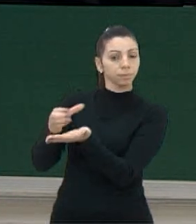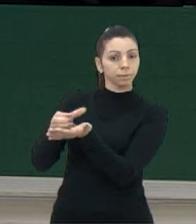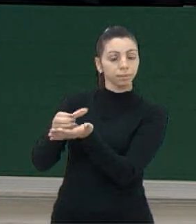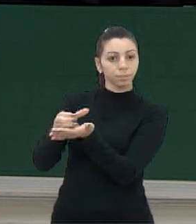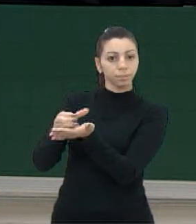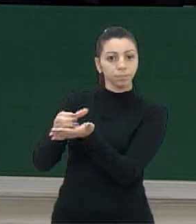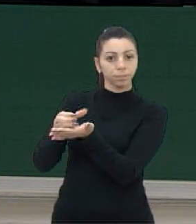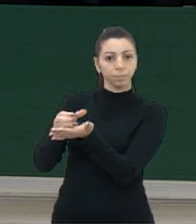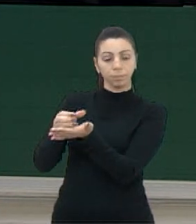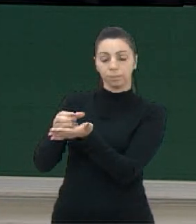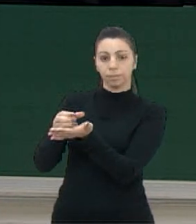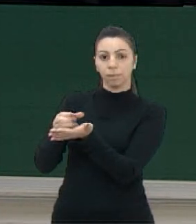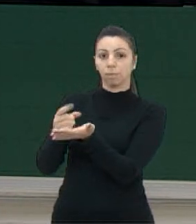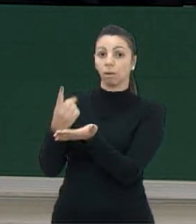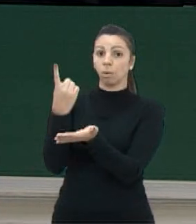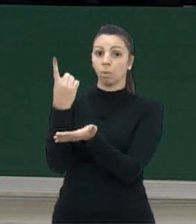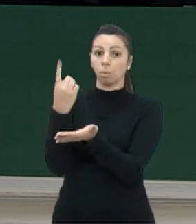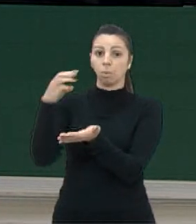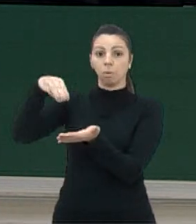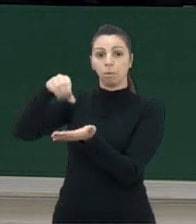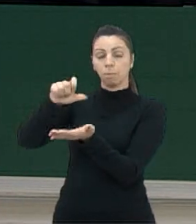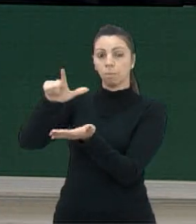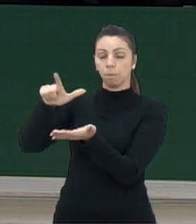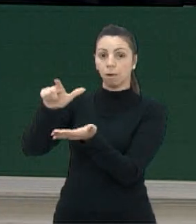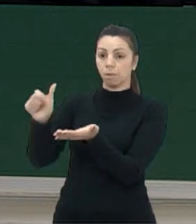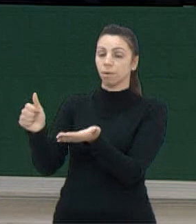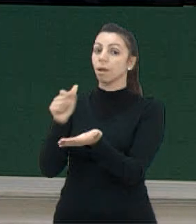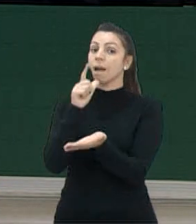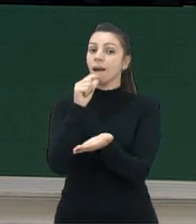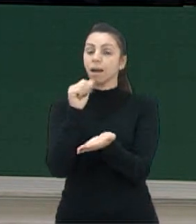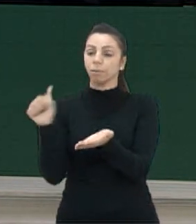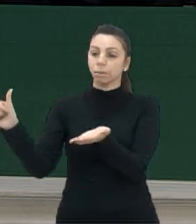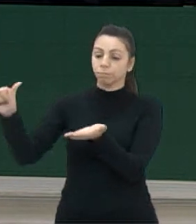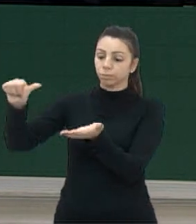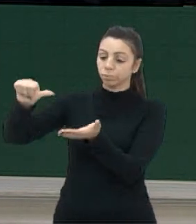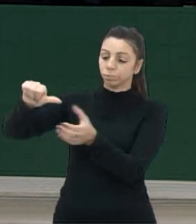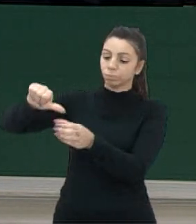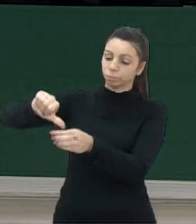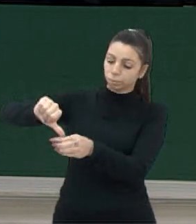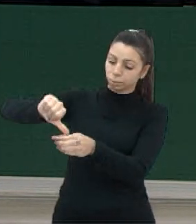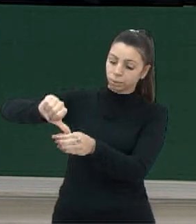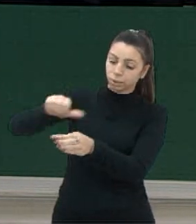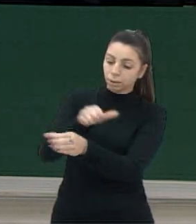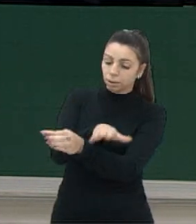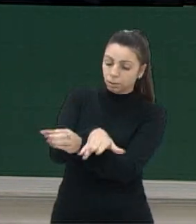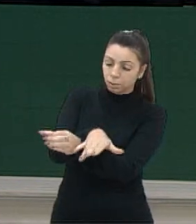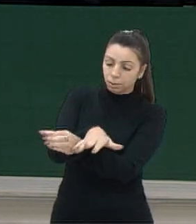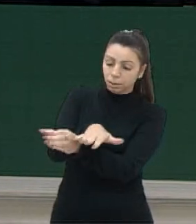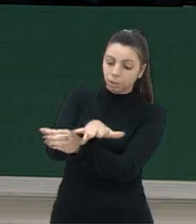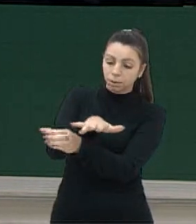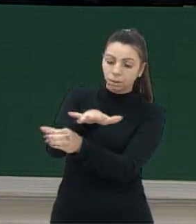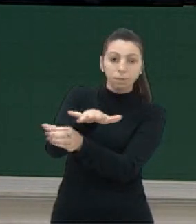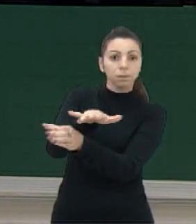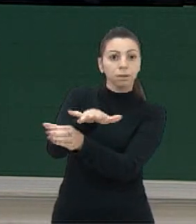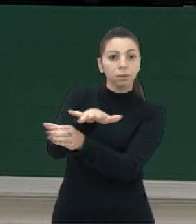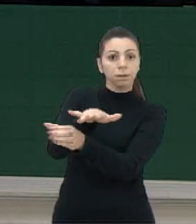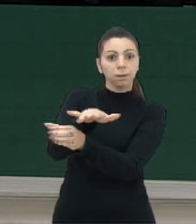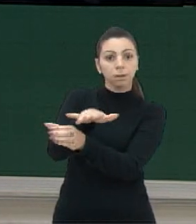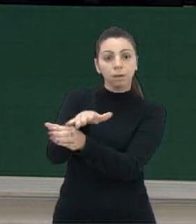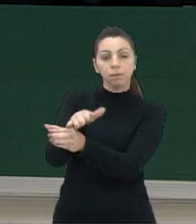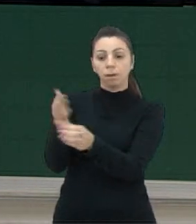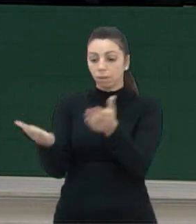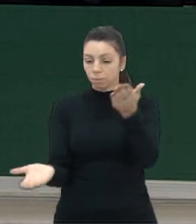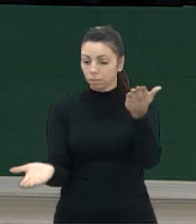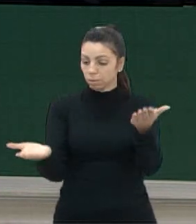1 mol e eu enchesse ela com água, eu ia ter 18 gramas por mol, porque a massa molar do hidrogênio é 2,